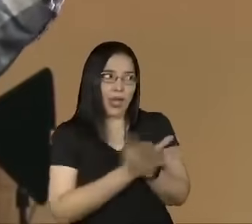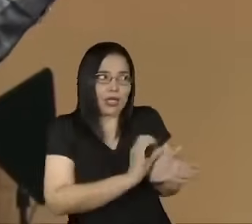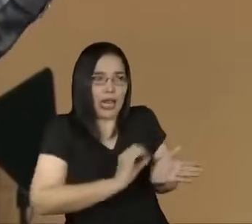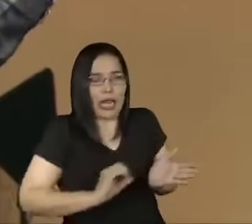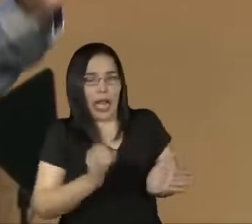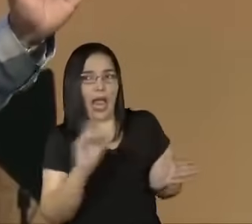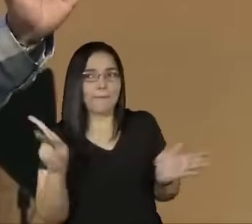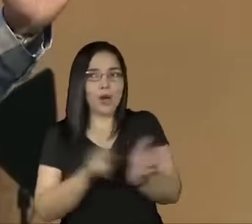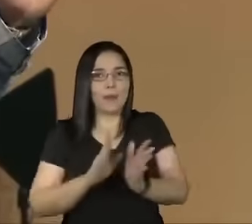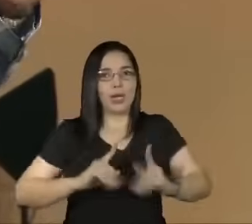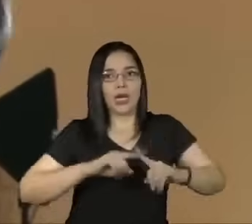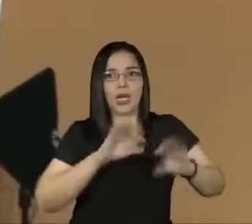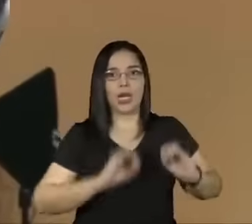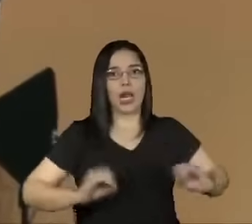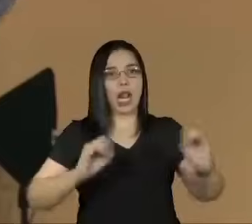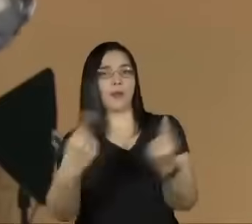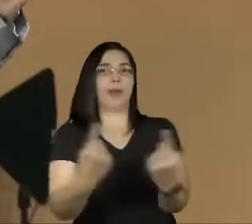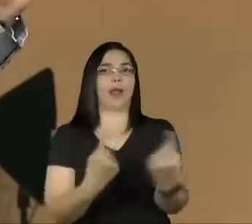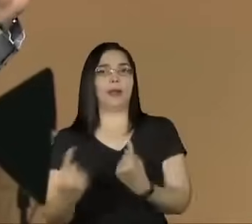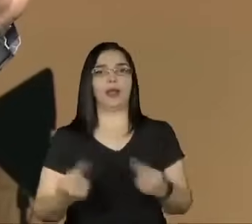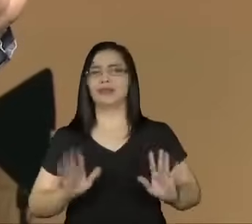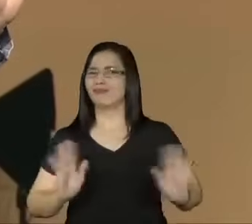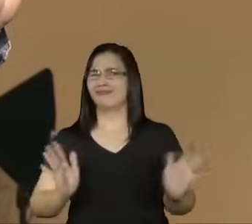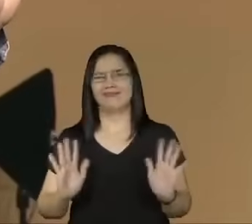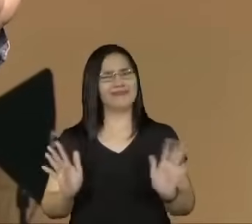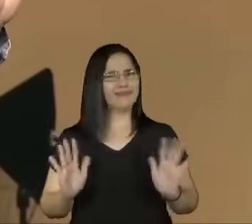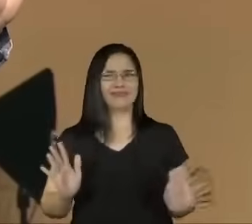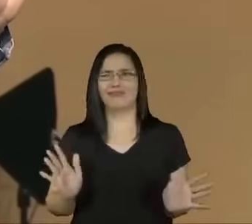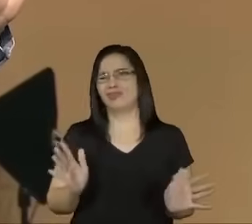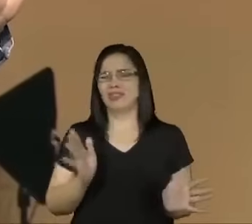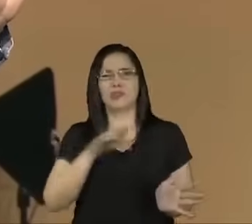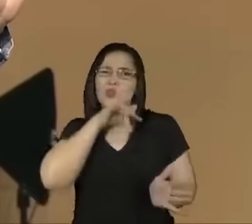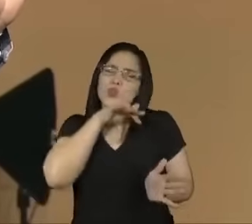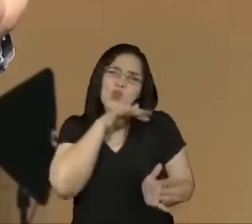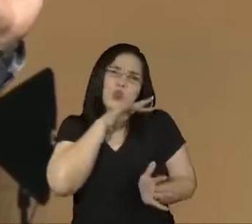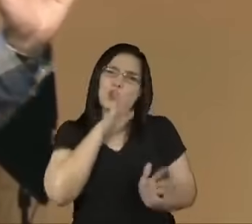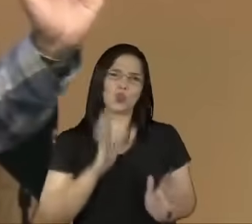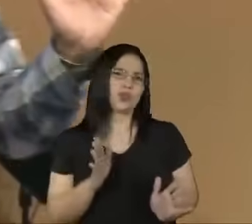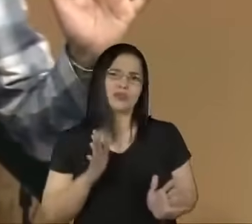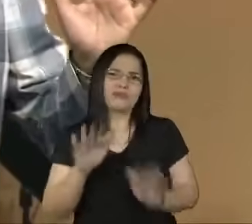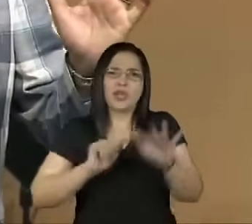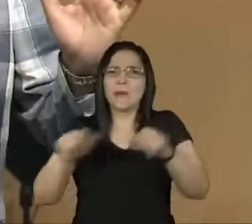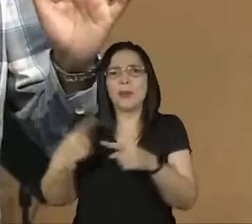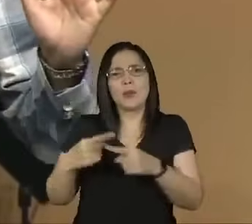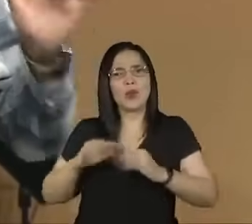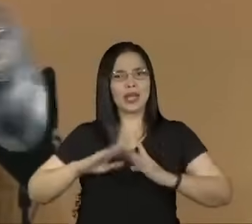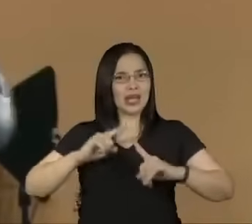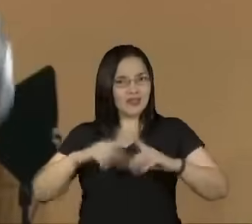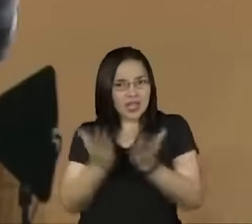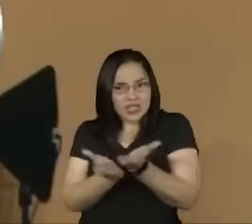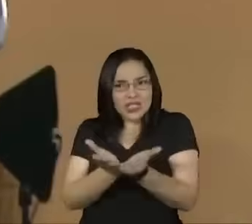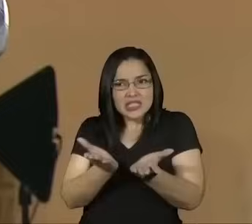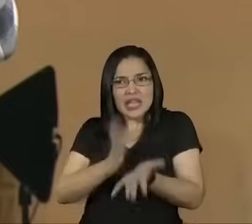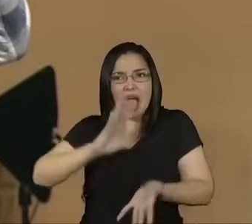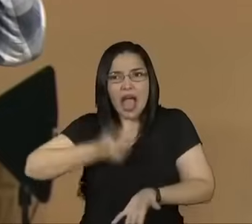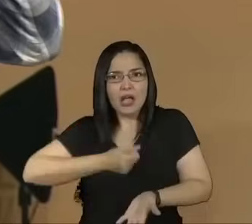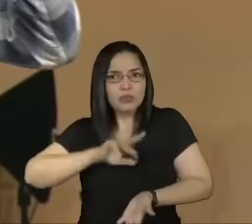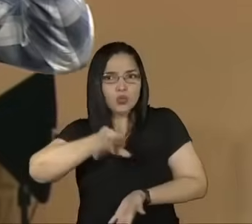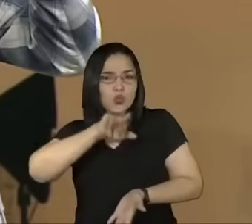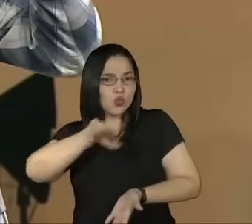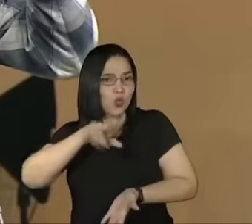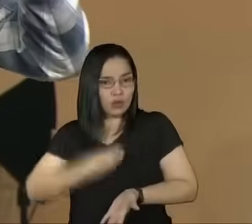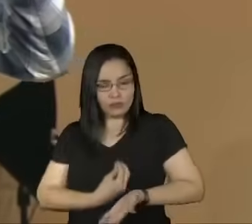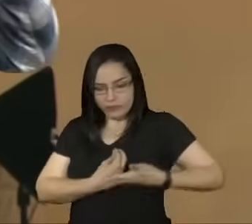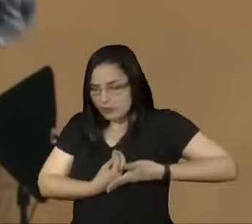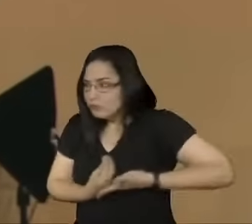nenhuma Igreja Evangélica vem aqui na frente Esse é o apelo mais estúpido que eu já ouvi porque não é a igreja evangélica que salva é a pessoa entregar sua vida a